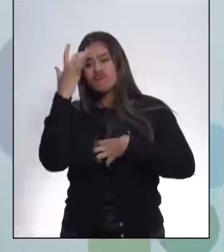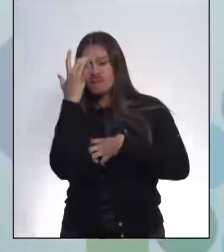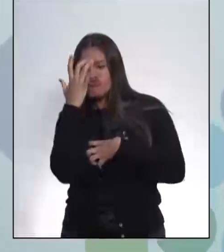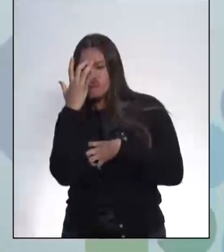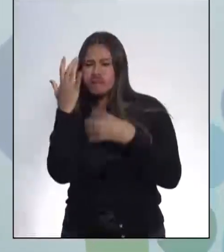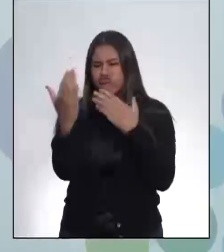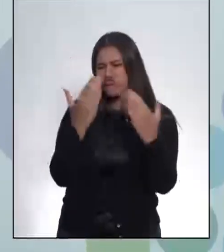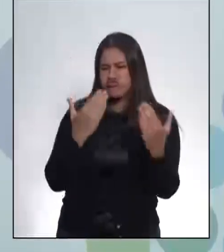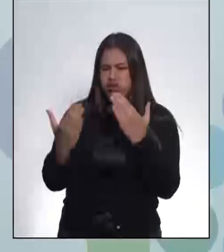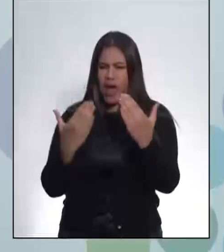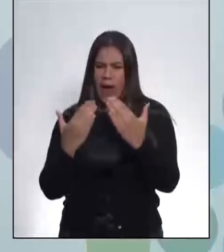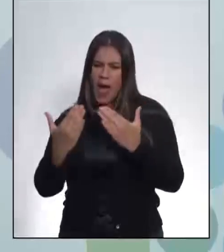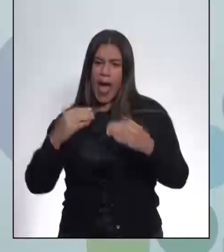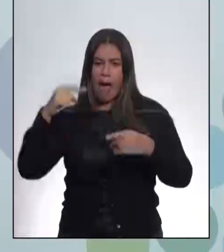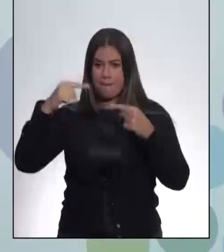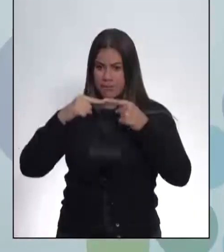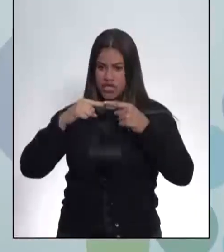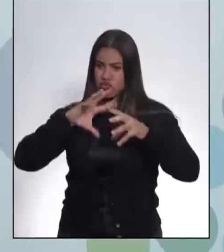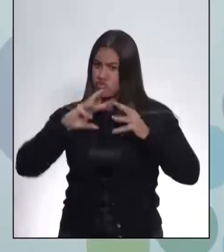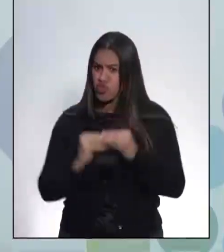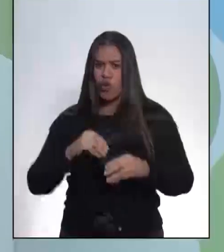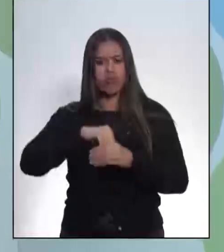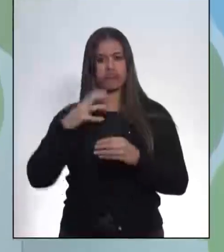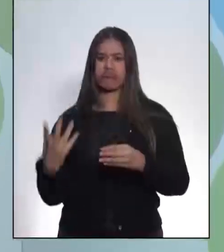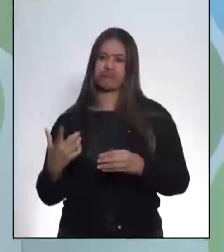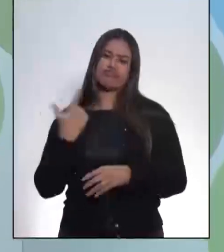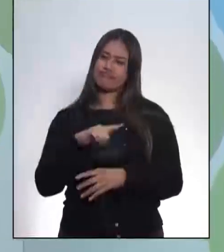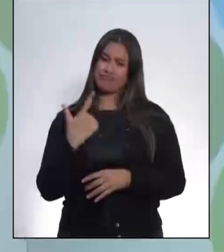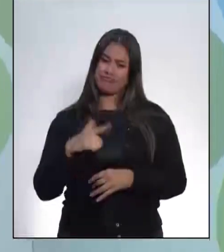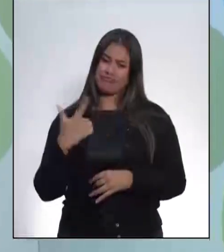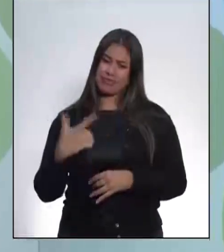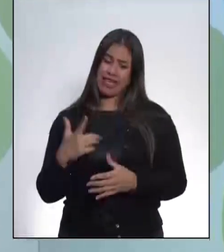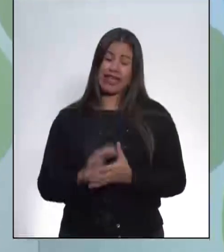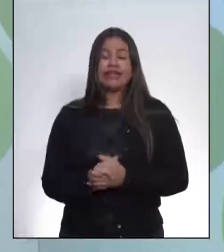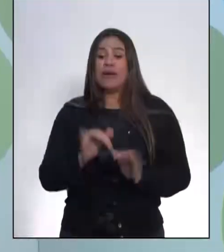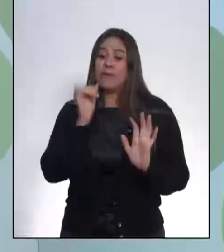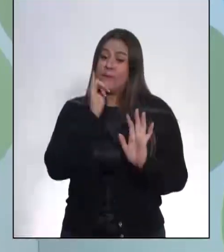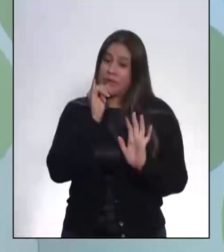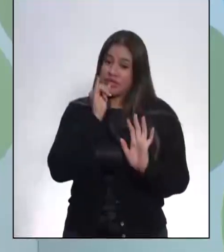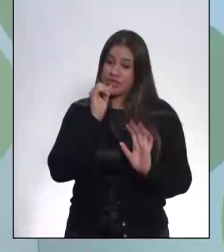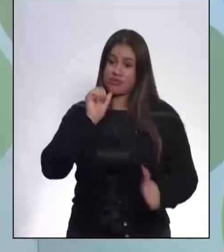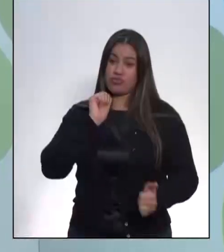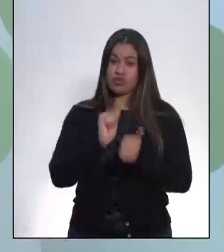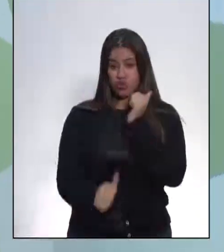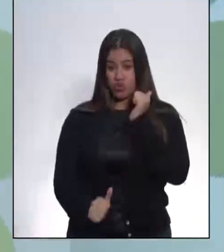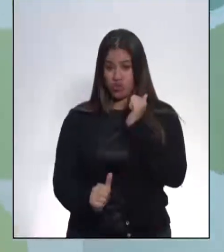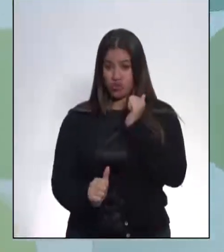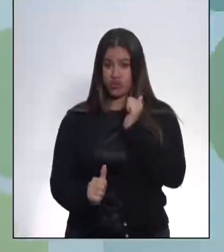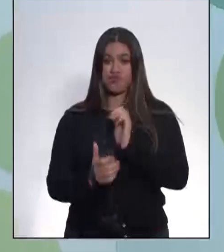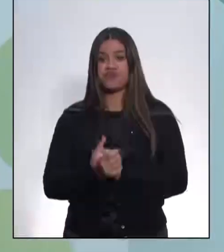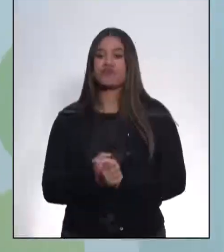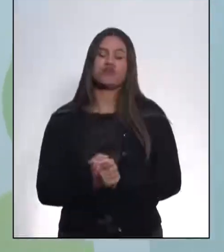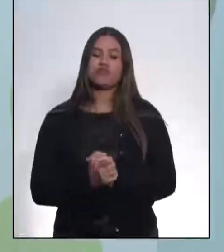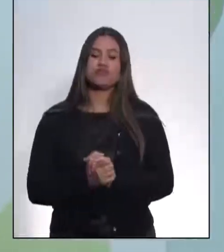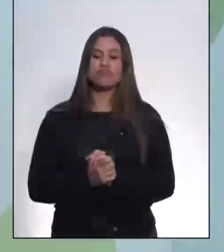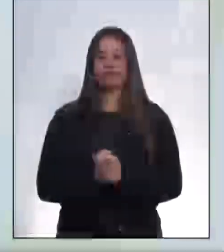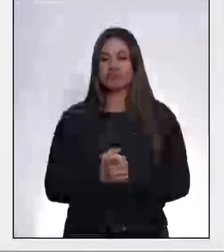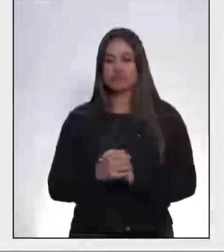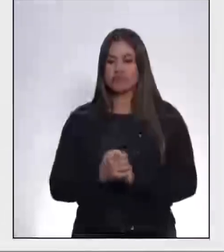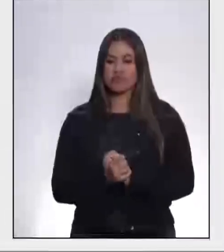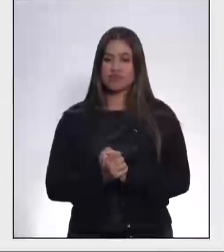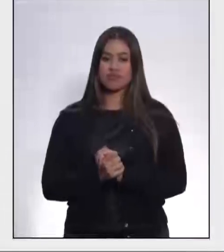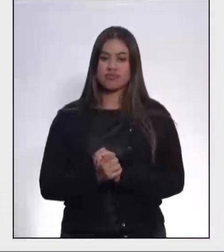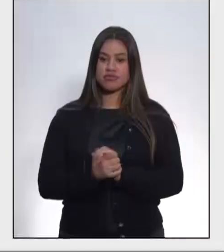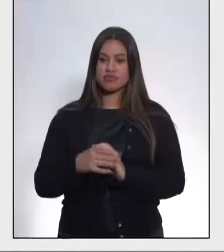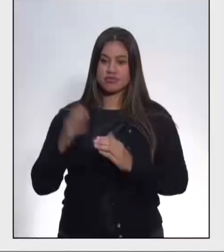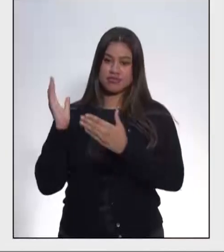às vezes, do que conteúdo mesmo. Tudo bem? Então, vamos dar um exemplo de uma questão de esportes? Então, eu queria que você desse uma olhadinha aí no que você está vendo na sua tela. Foi uma